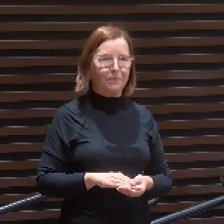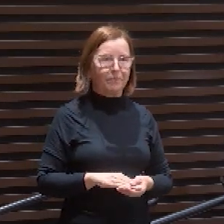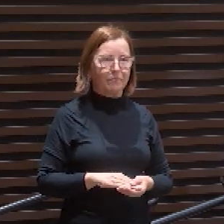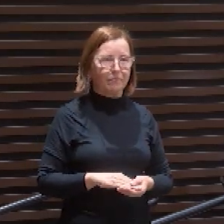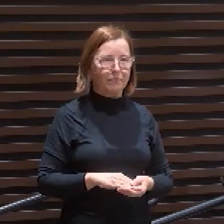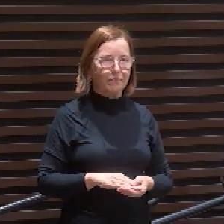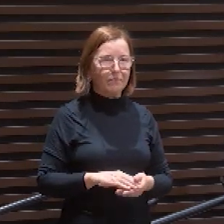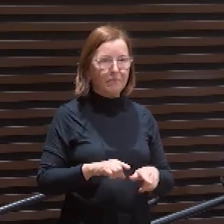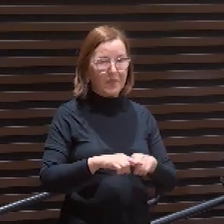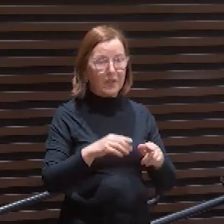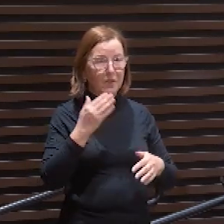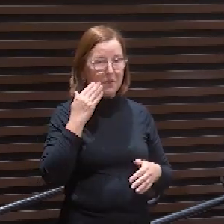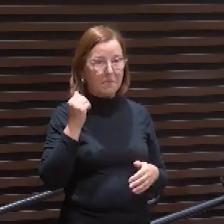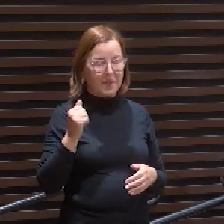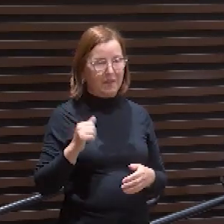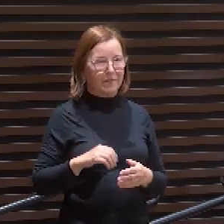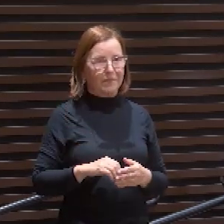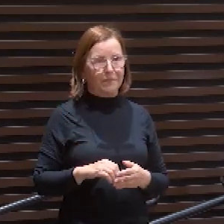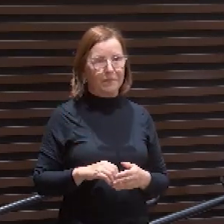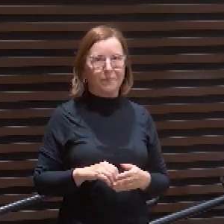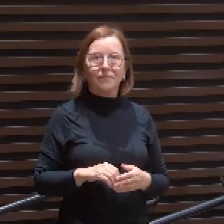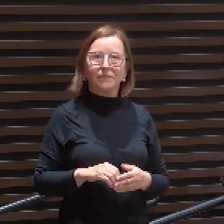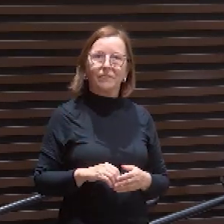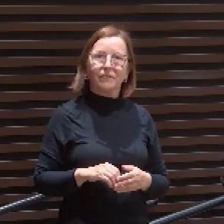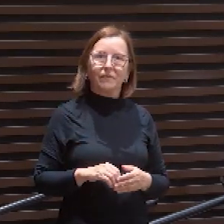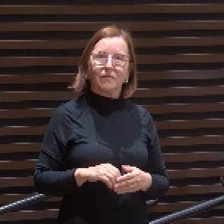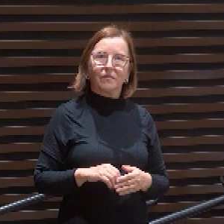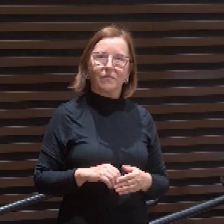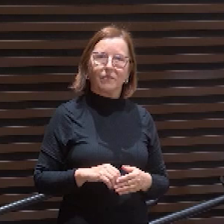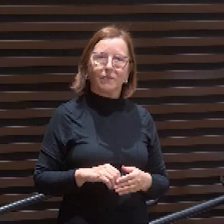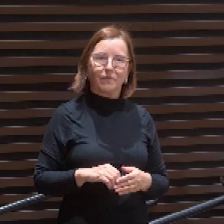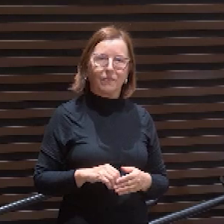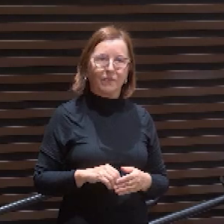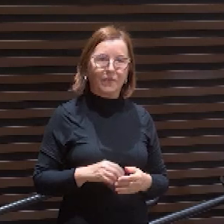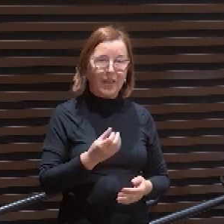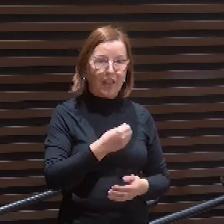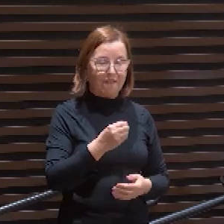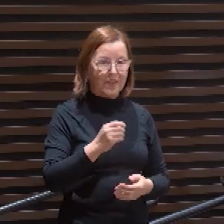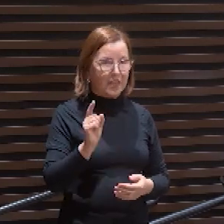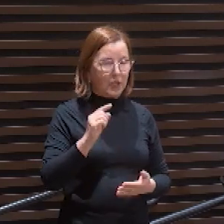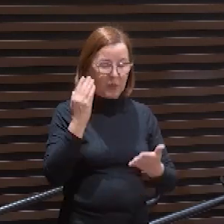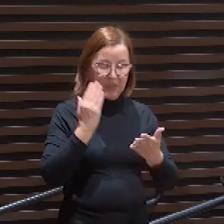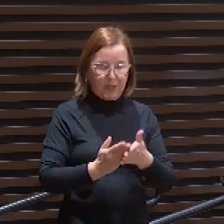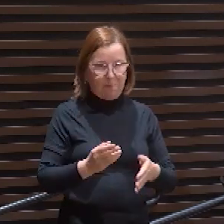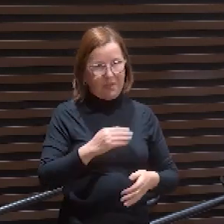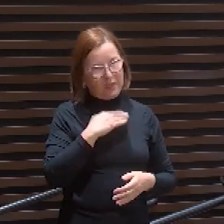Mas os melhores despojos, tratas da vida que não termina na morte.